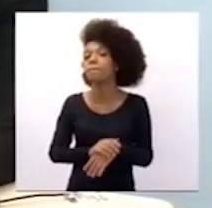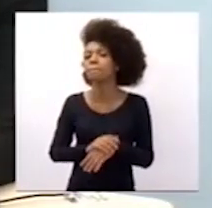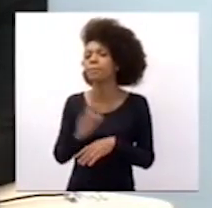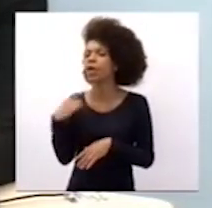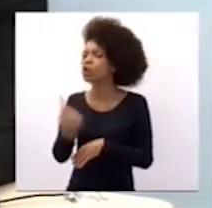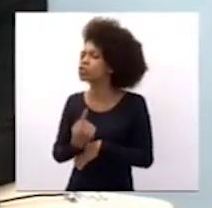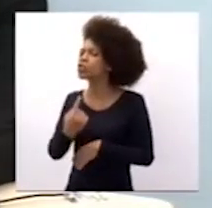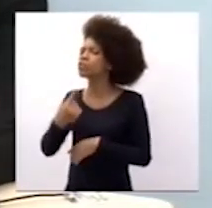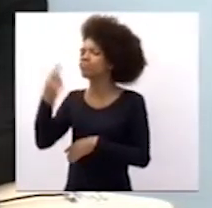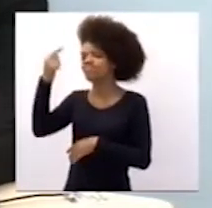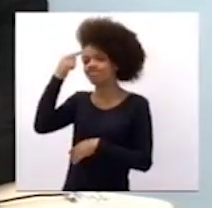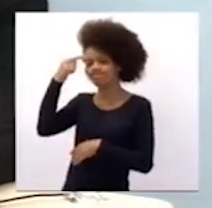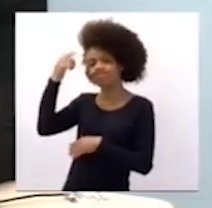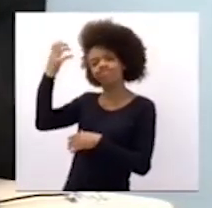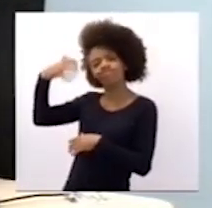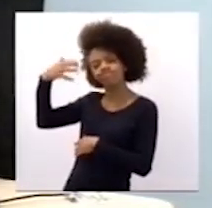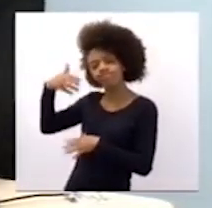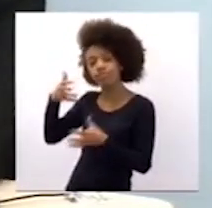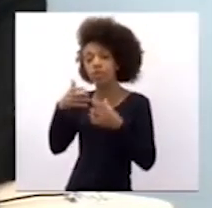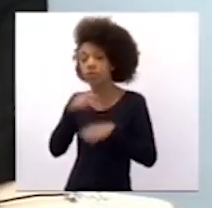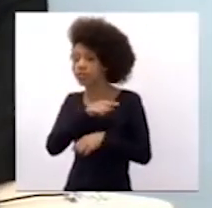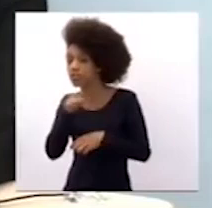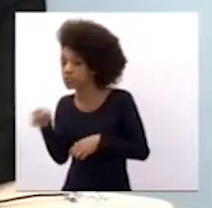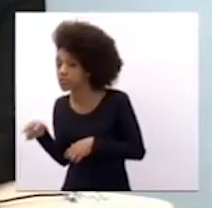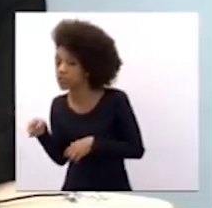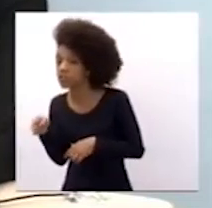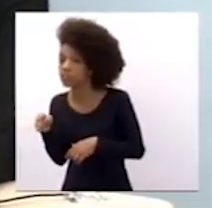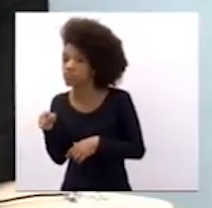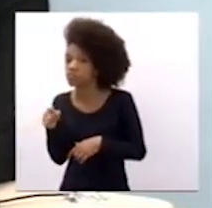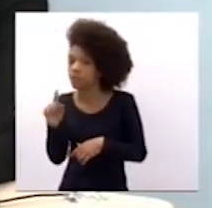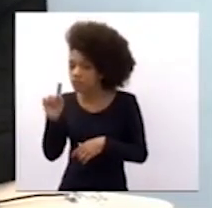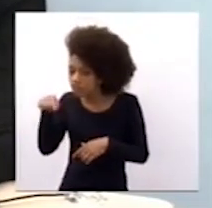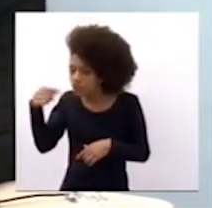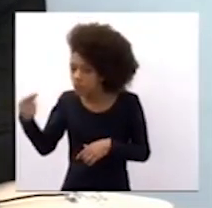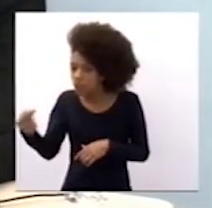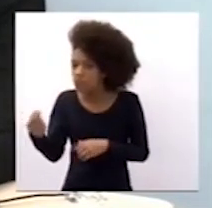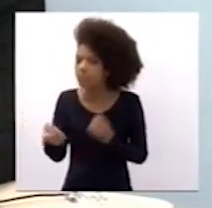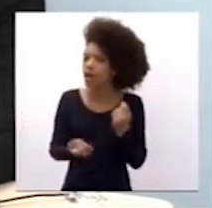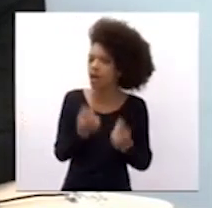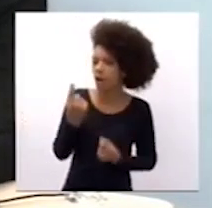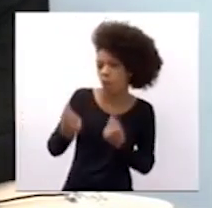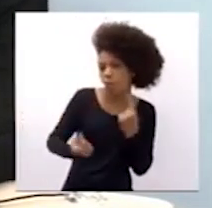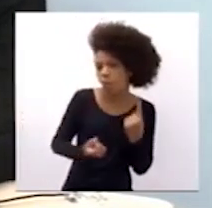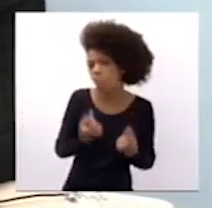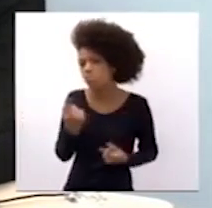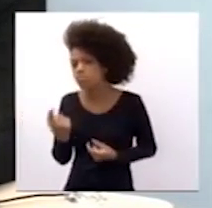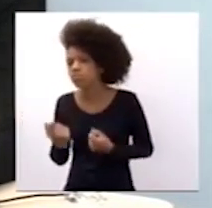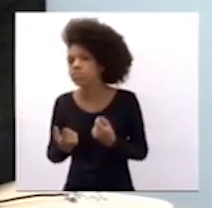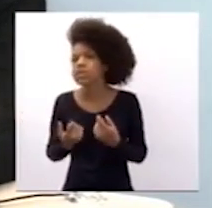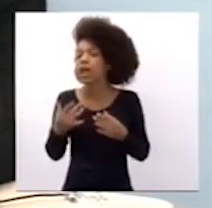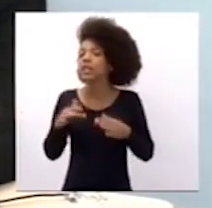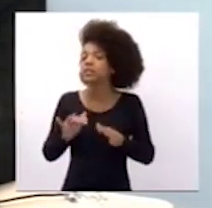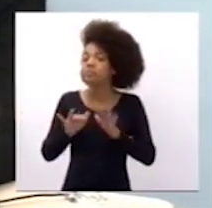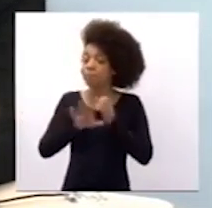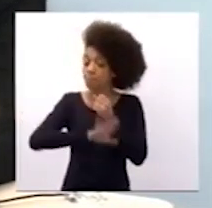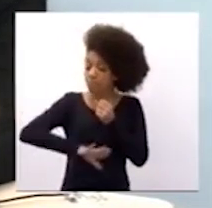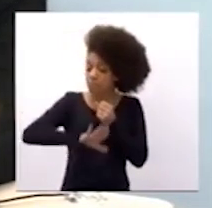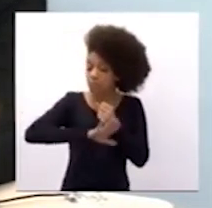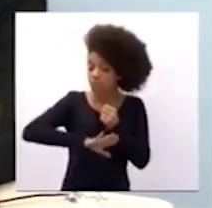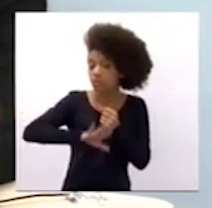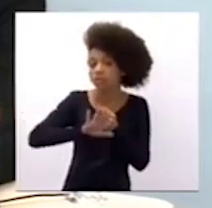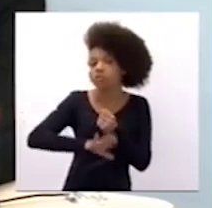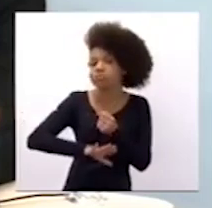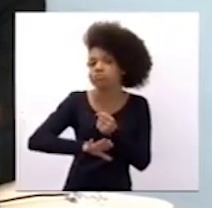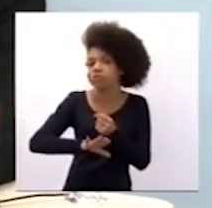vamos pensar aí, eu quero que nós vamos passar daqui a pouco algumas afirmações que foram baseadas